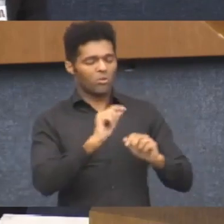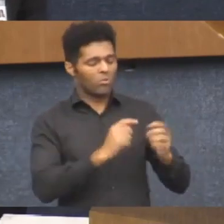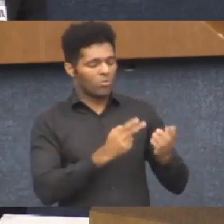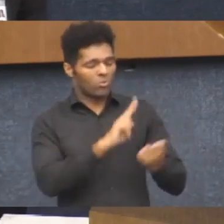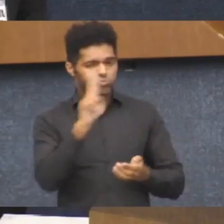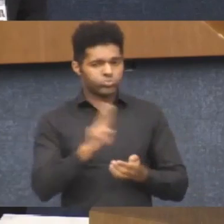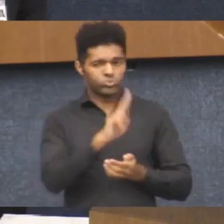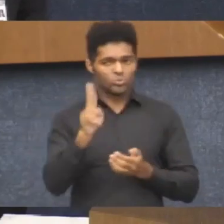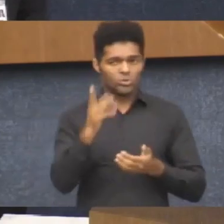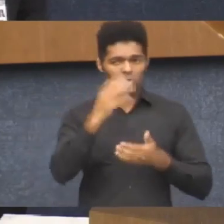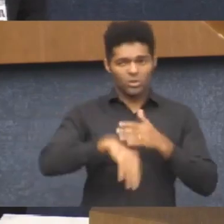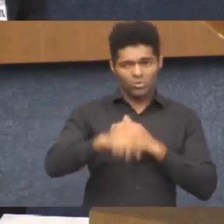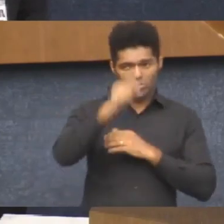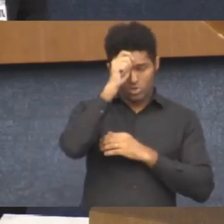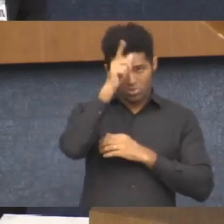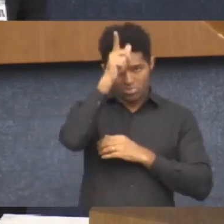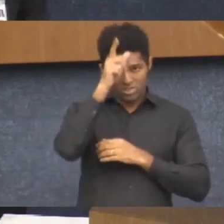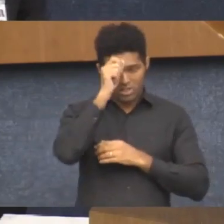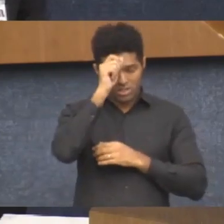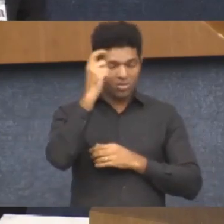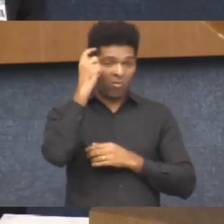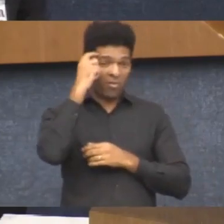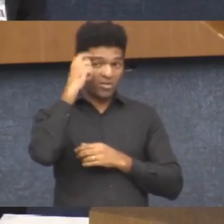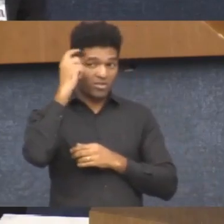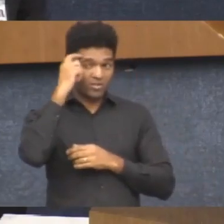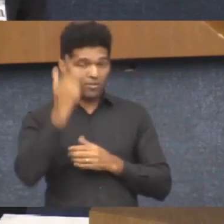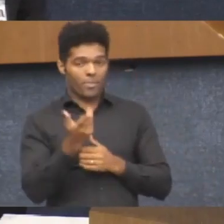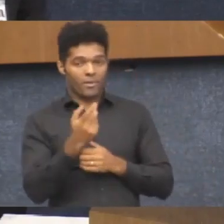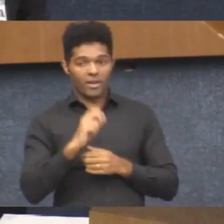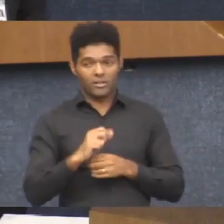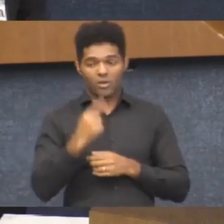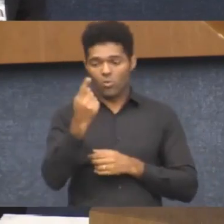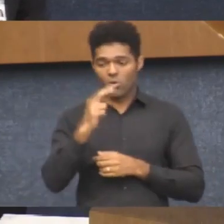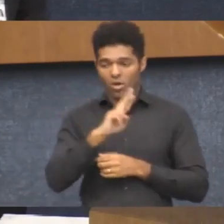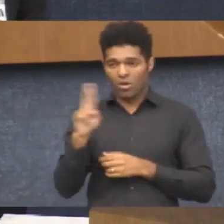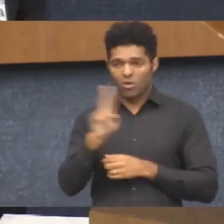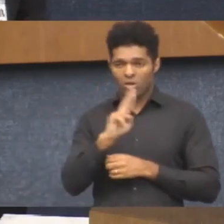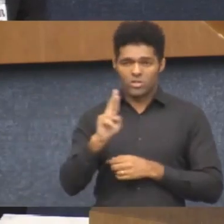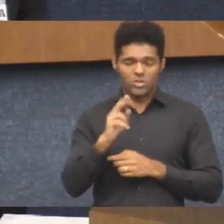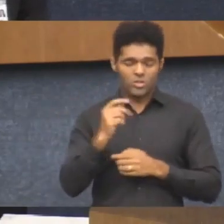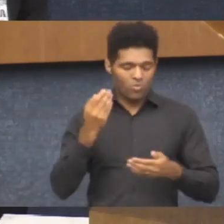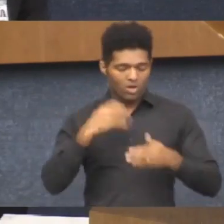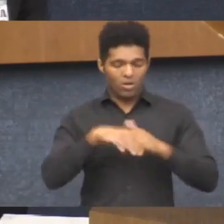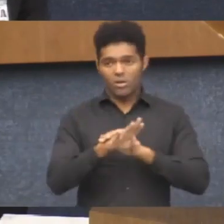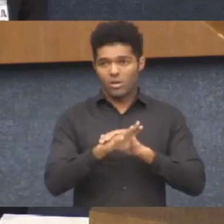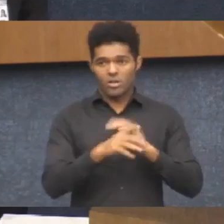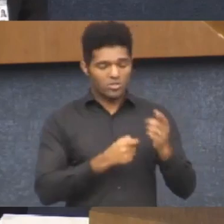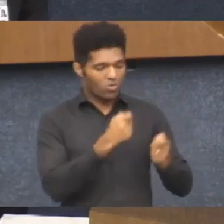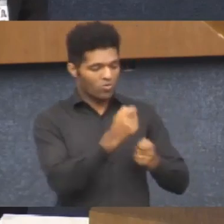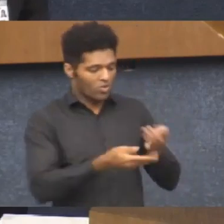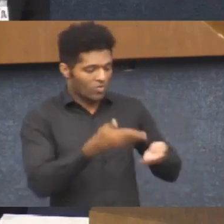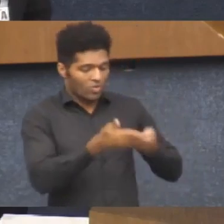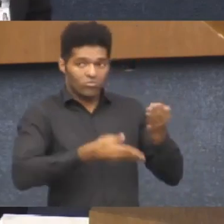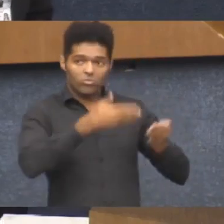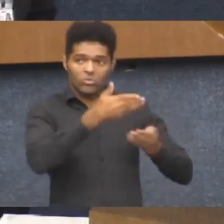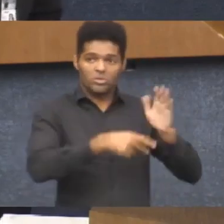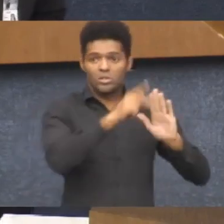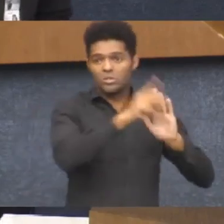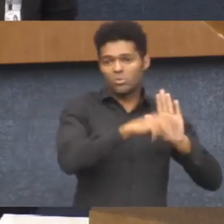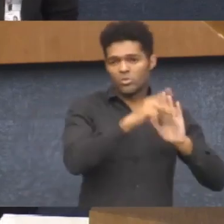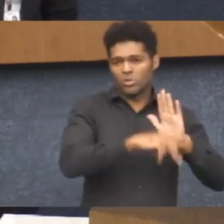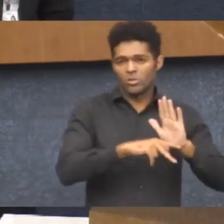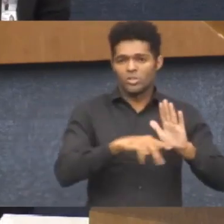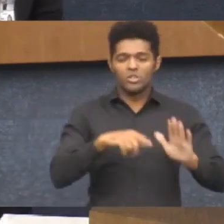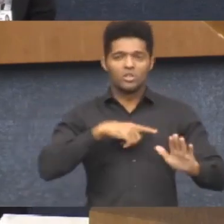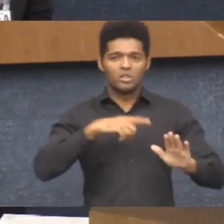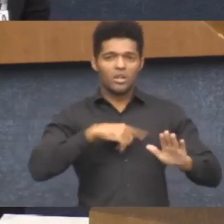cada R$1 investido nesse projeto simulado aqui, Bruno, a gente teria salvo R$5. Então, assim, esse é o impacto